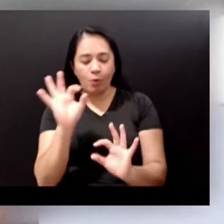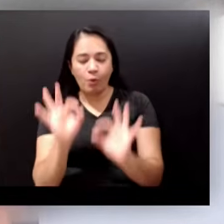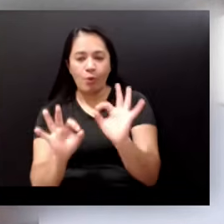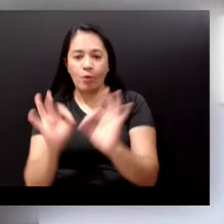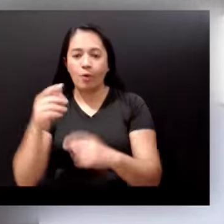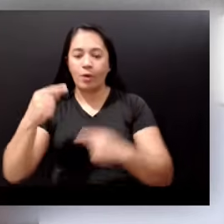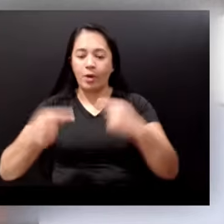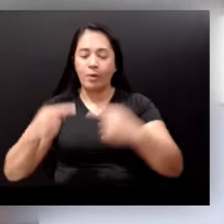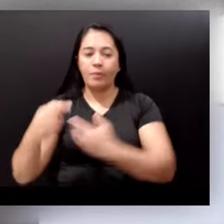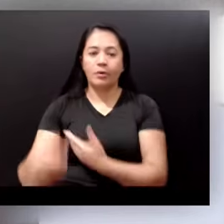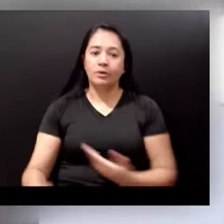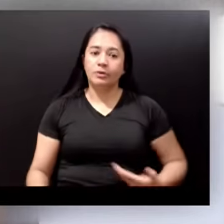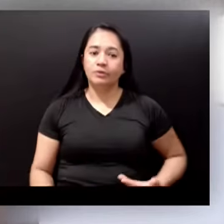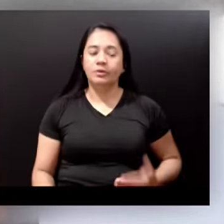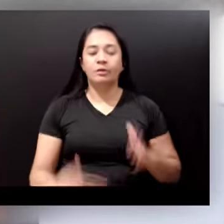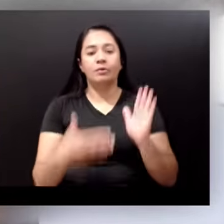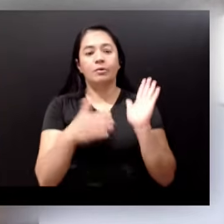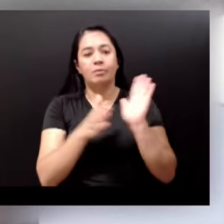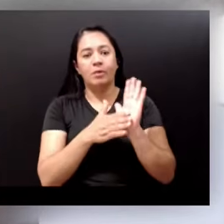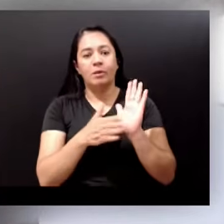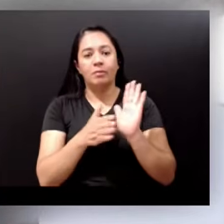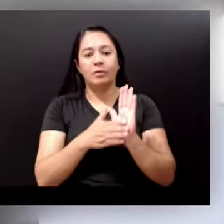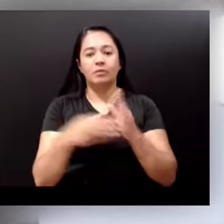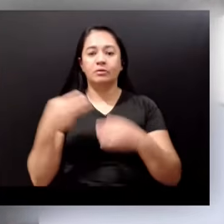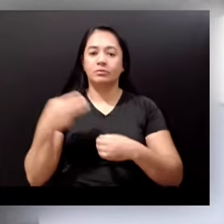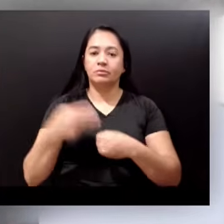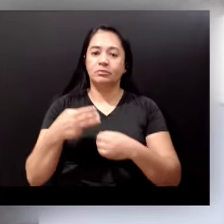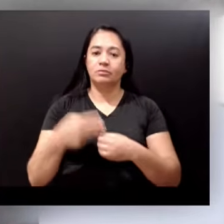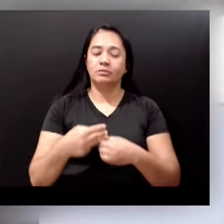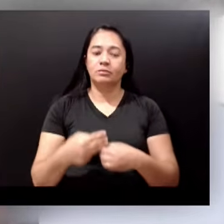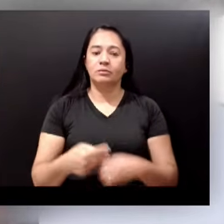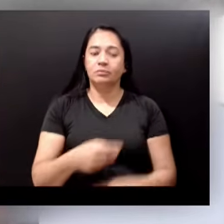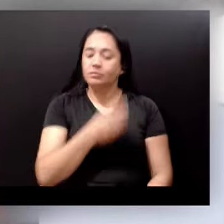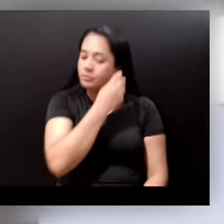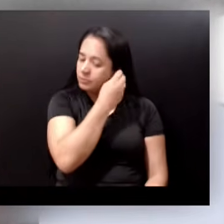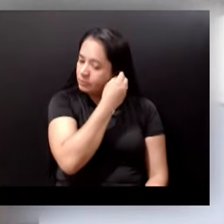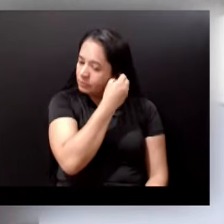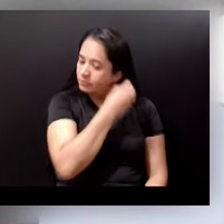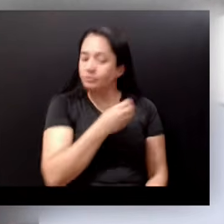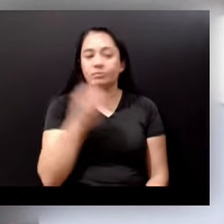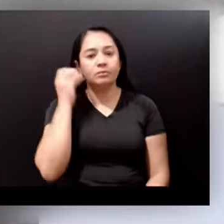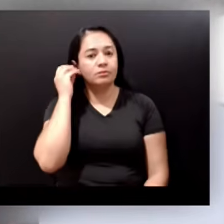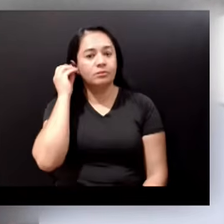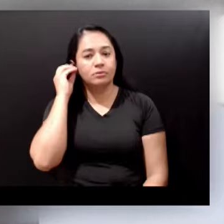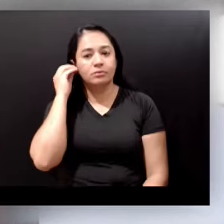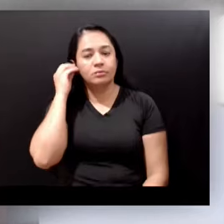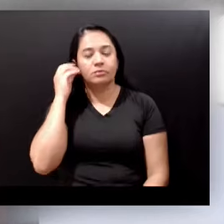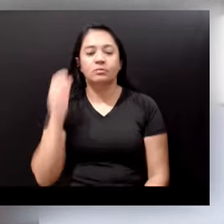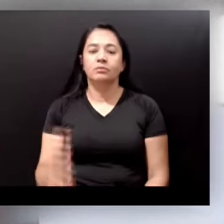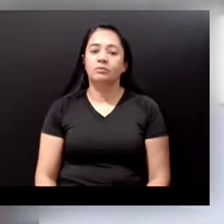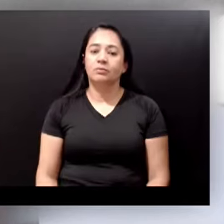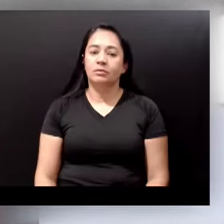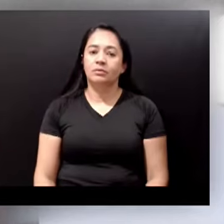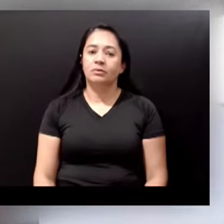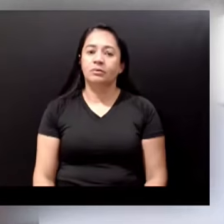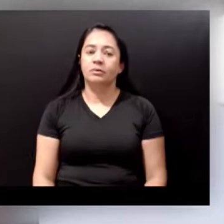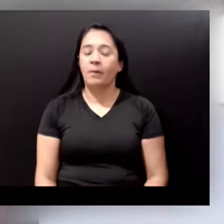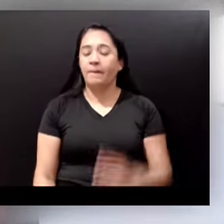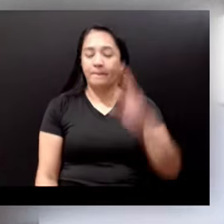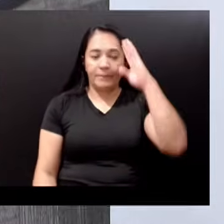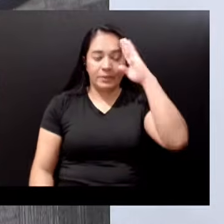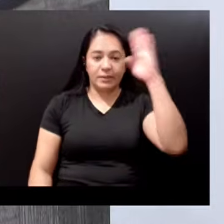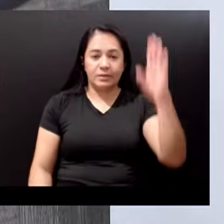uma pauta municipal, uma política pública de acompanhamento às pessoas que são gagas, né, principalmente as